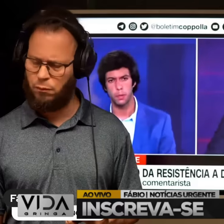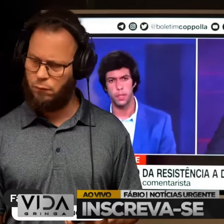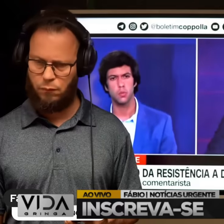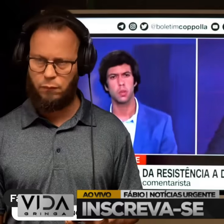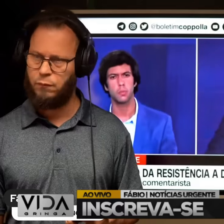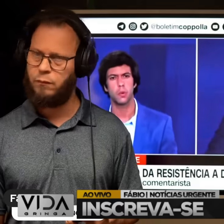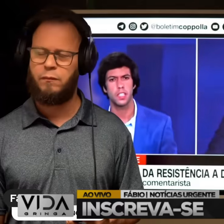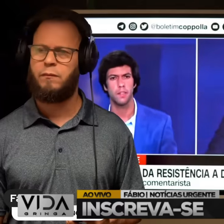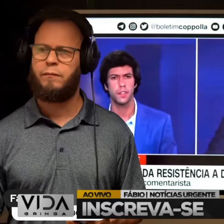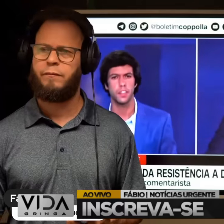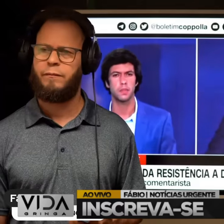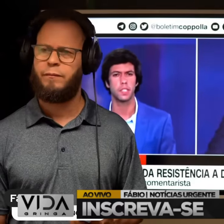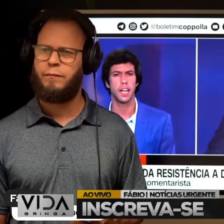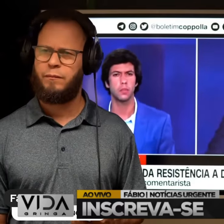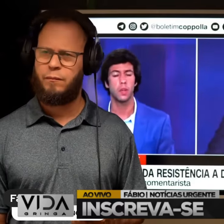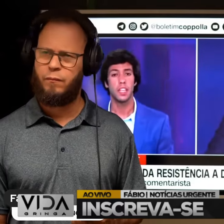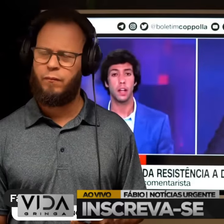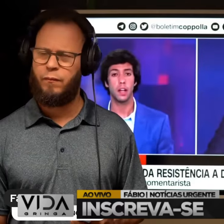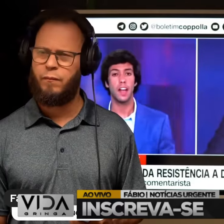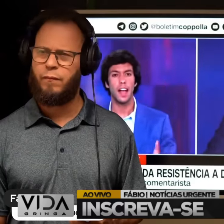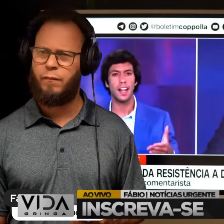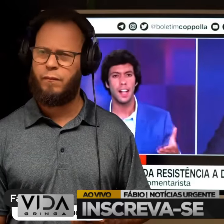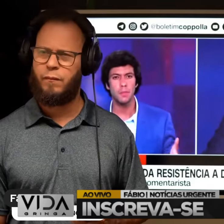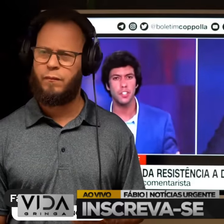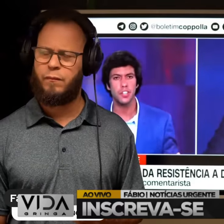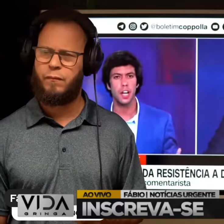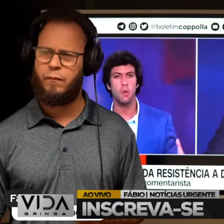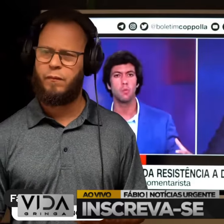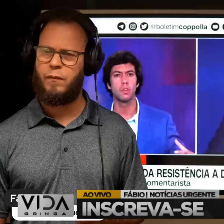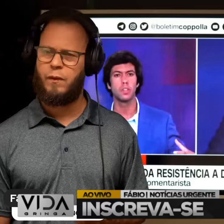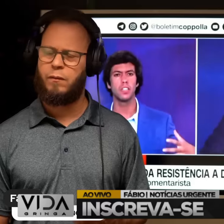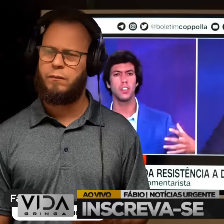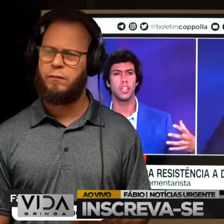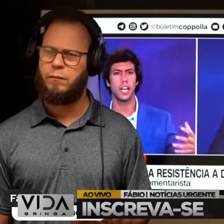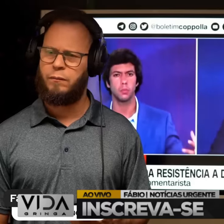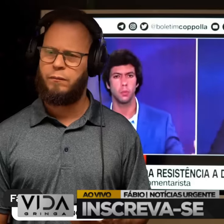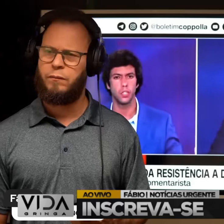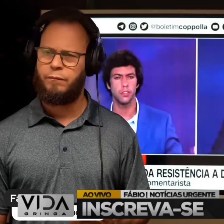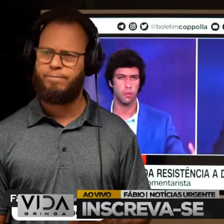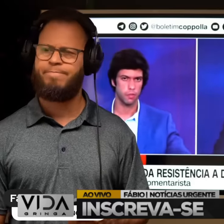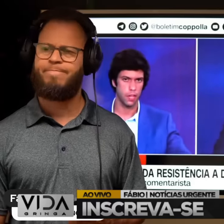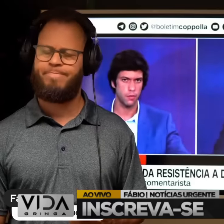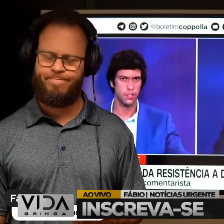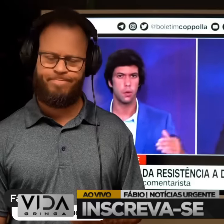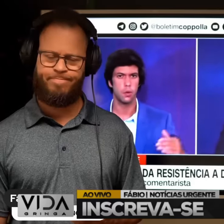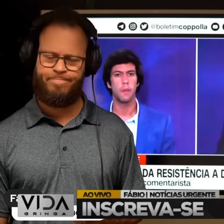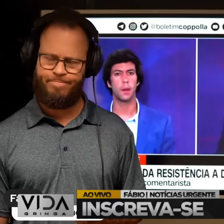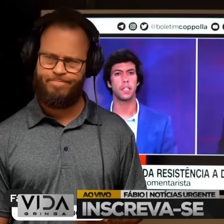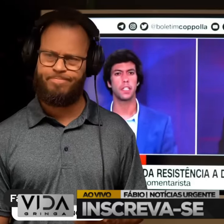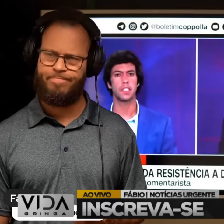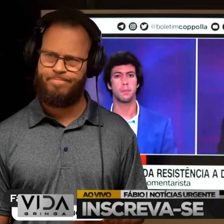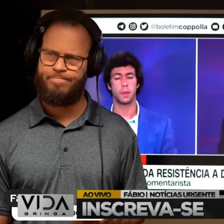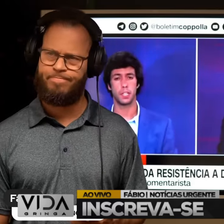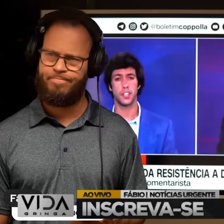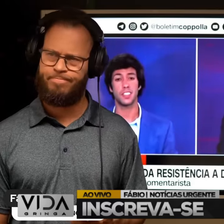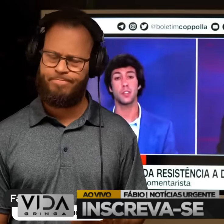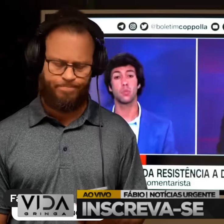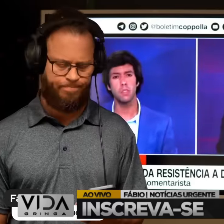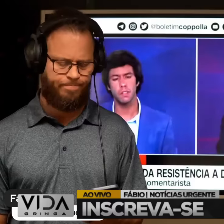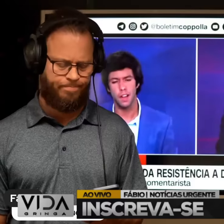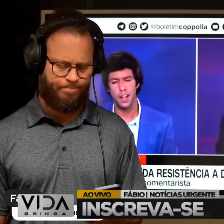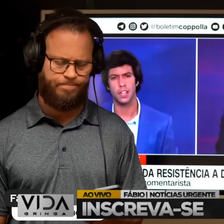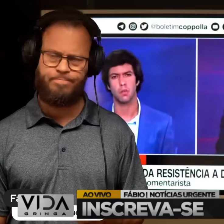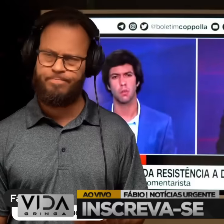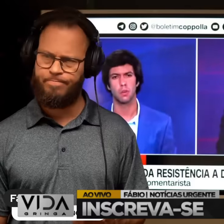sua primeira escolha para o STF nesse mandato. E agora acaba de indicar um grande aliado político, Flávio Dino, para preencher a